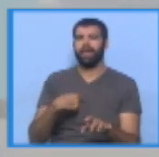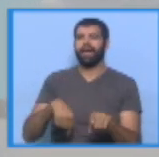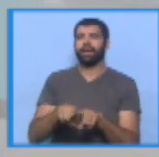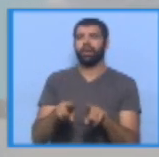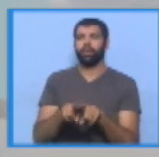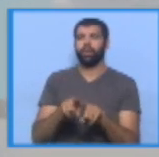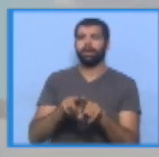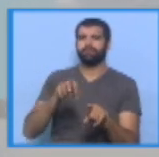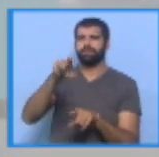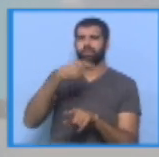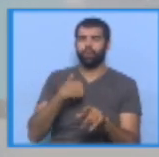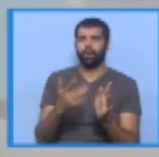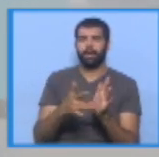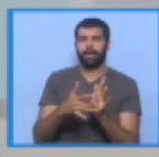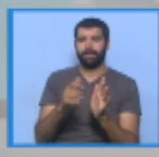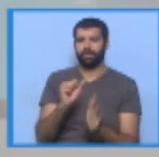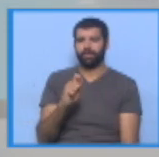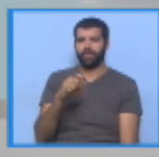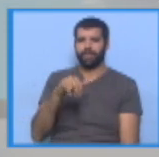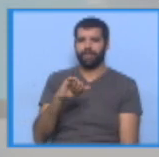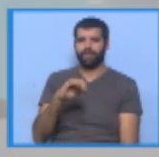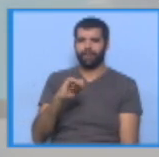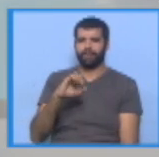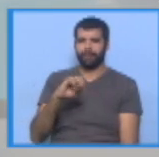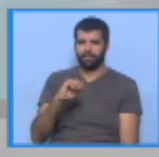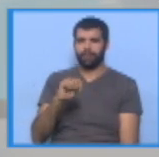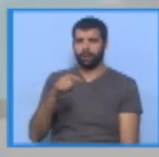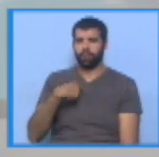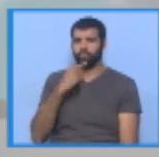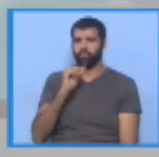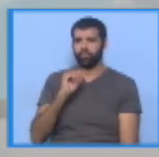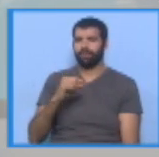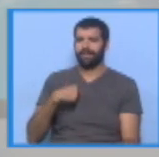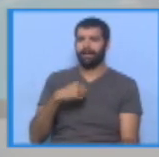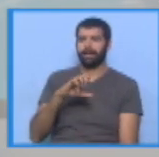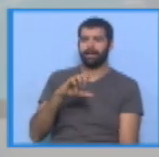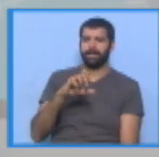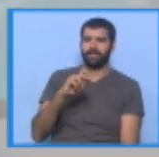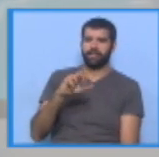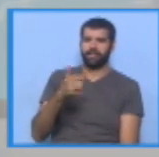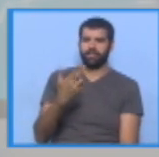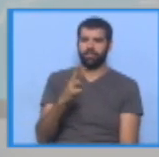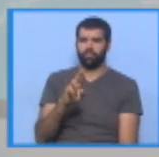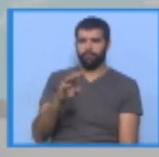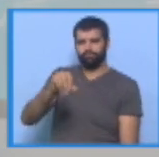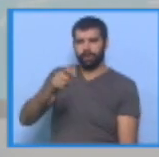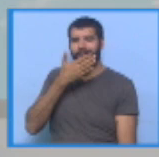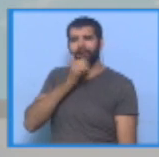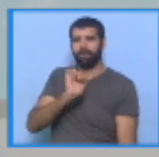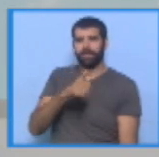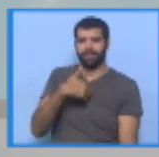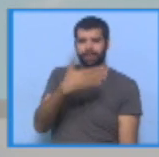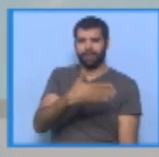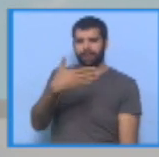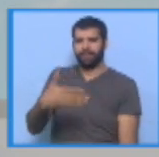usar a expressão do livro dos Gênesis, que também é o nome do mosteiro da Cartucha em Évora, não é? E, portanto, são 616 degraus